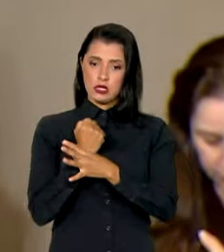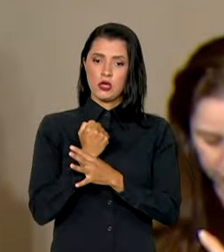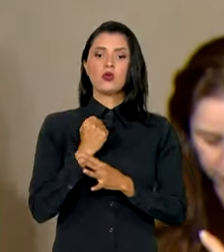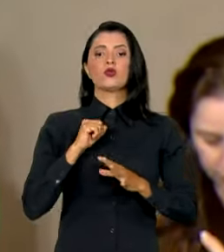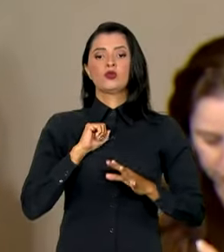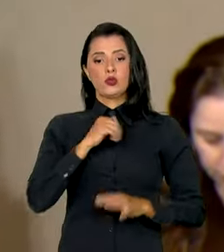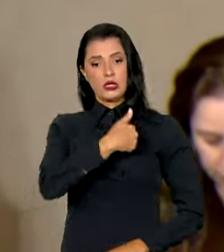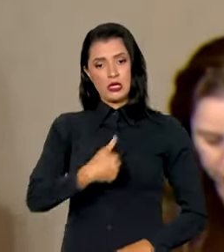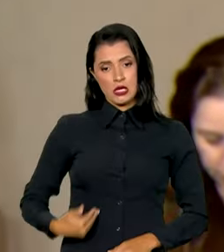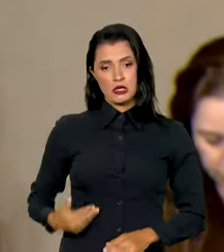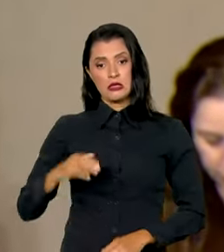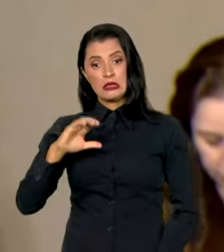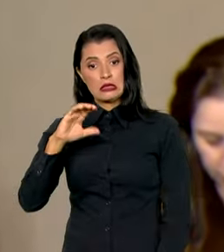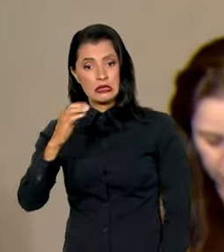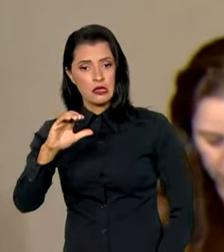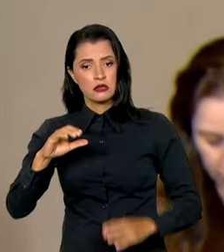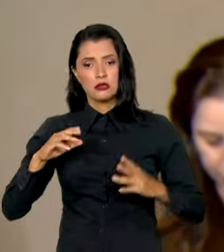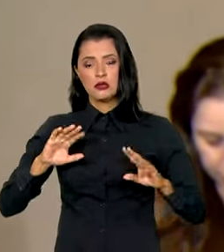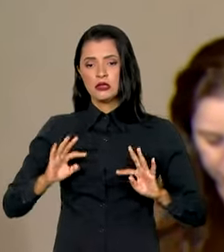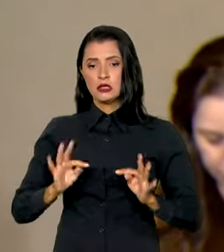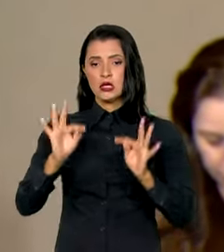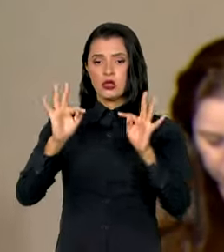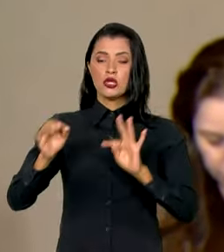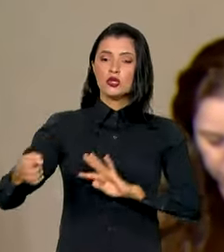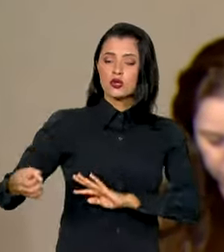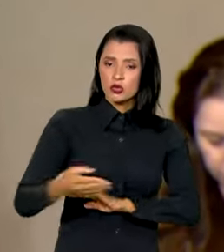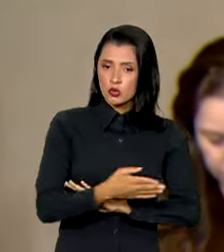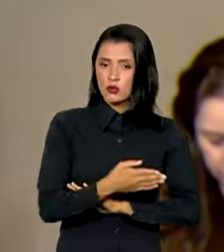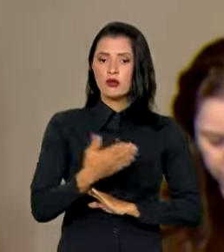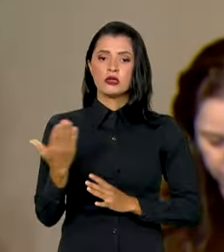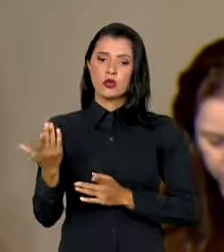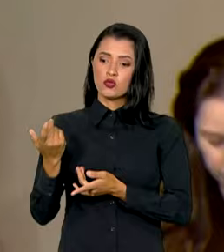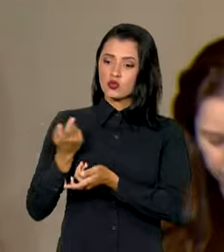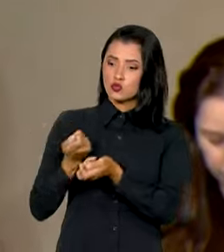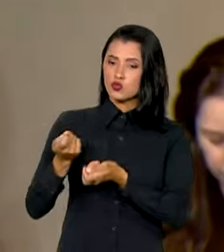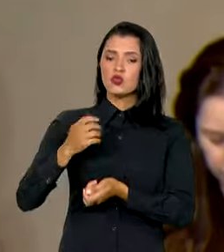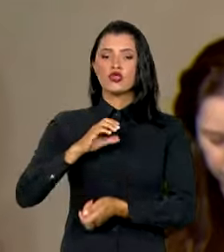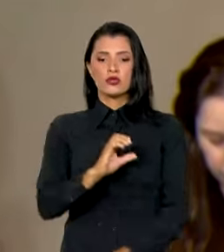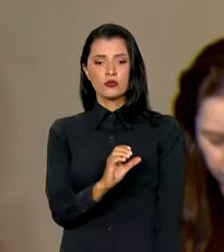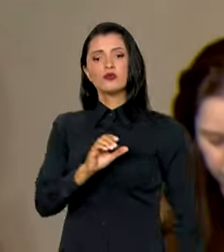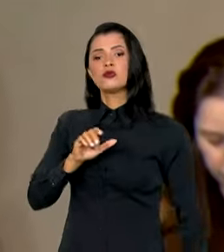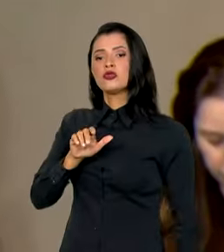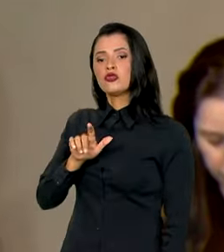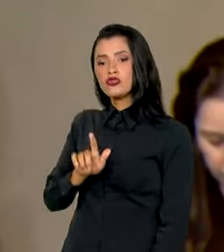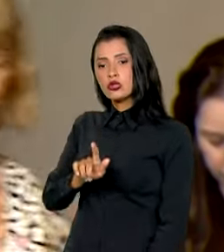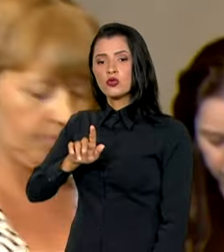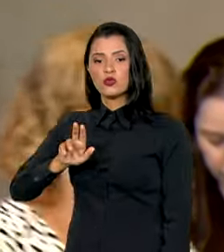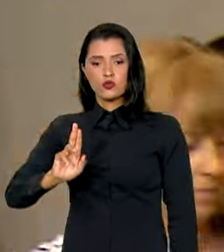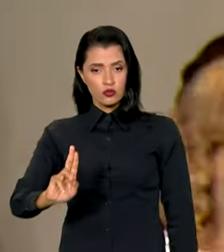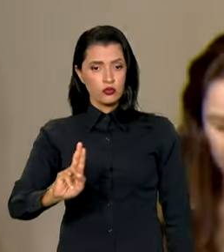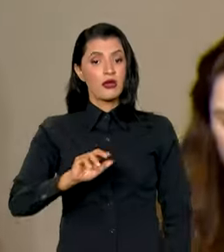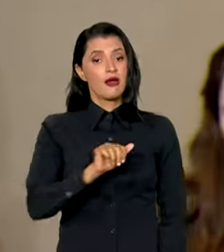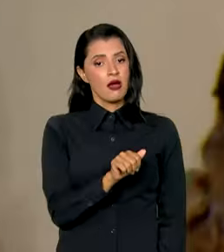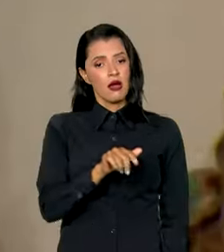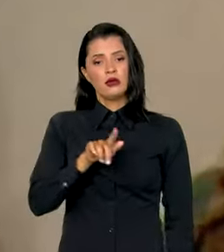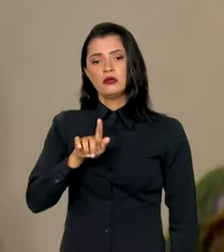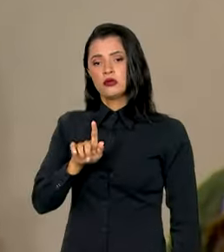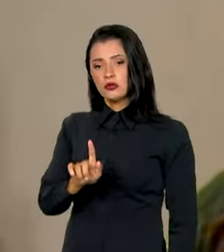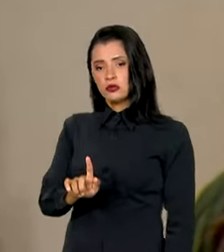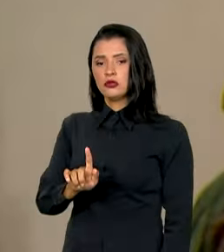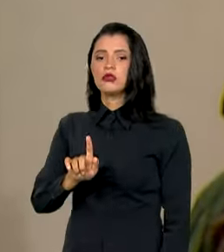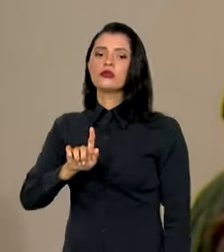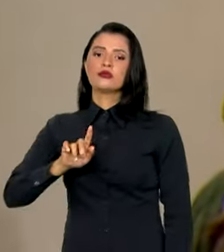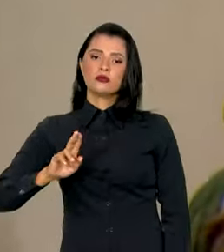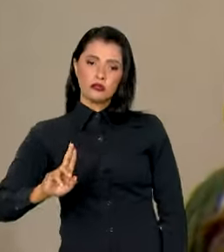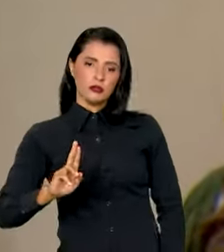Pública, da Ciência e Tecnologia e Inovação, a Controladoria Geral da União e a Advocacia Geral da União, a